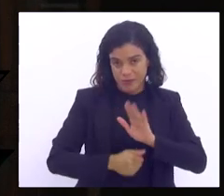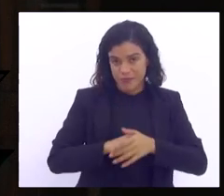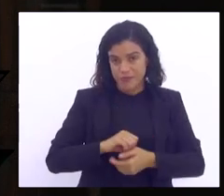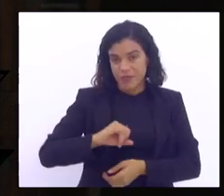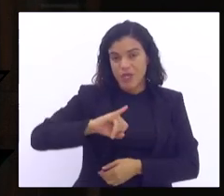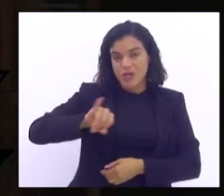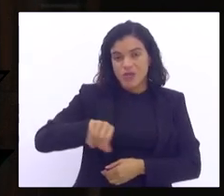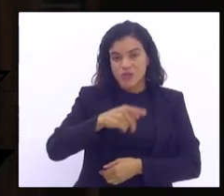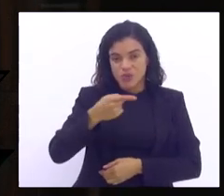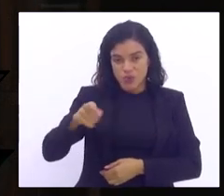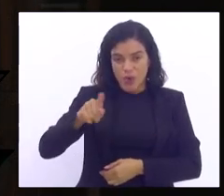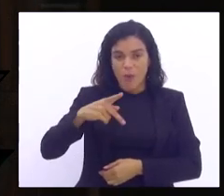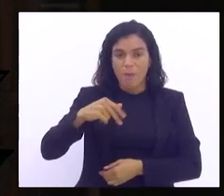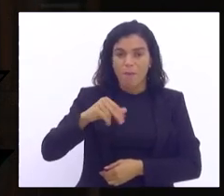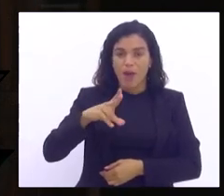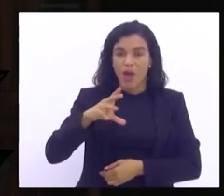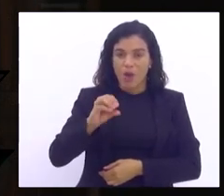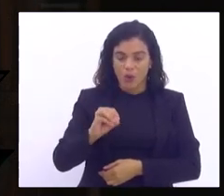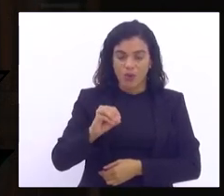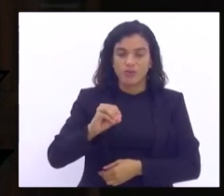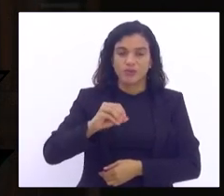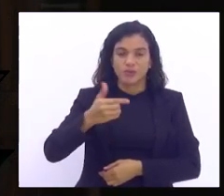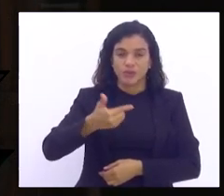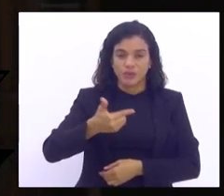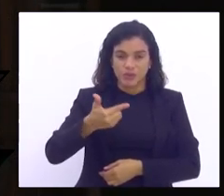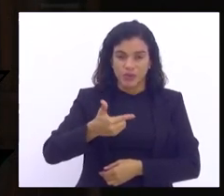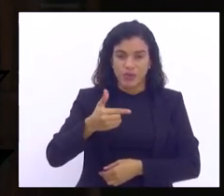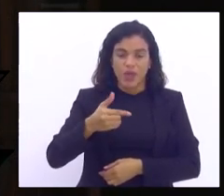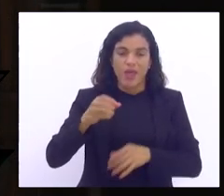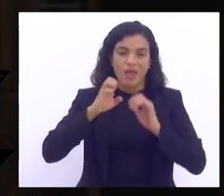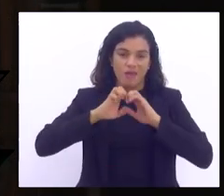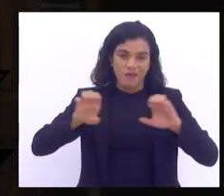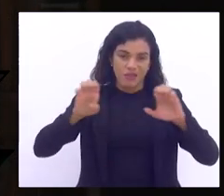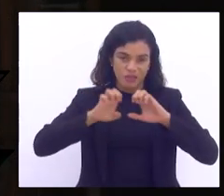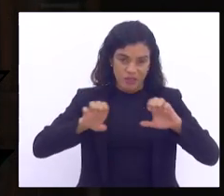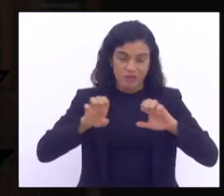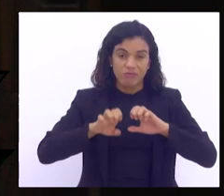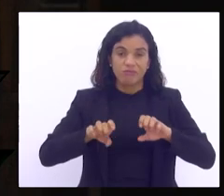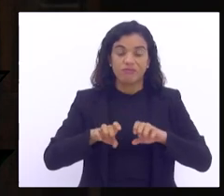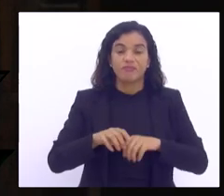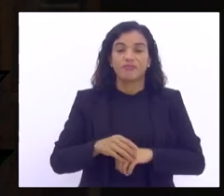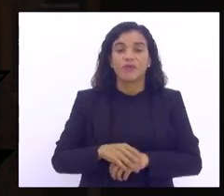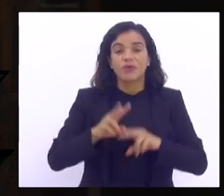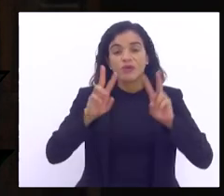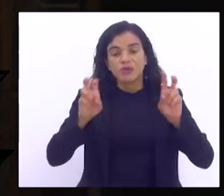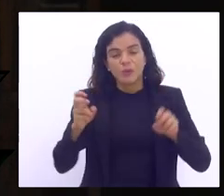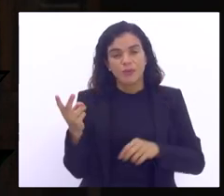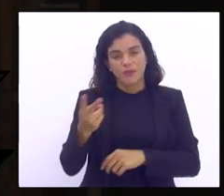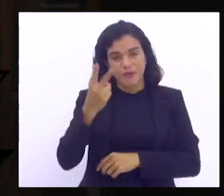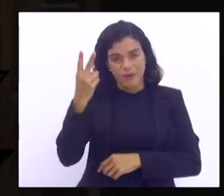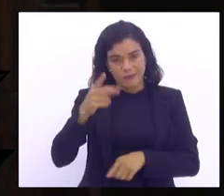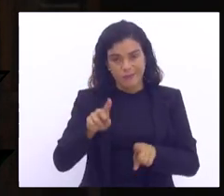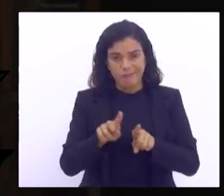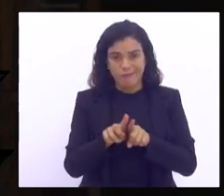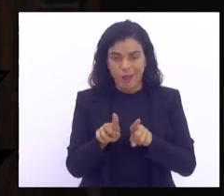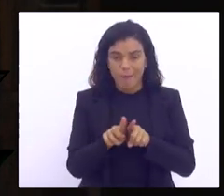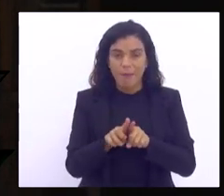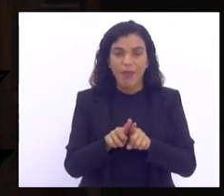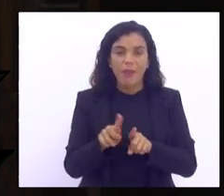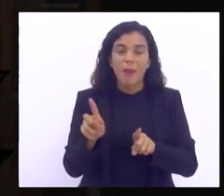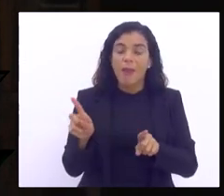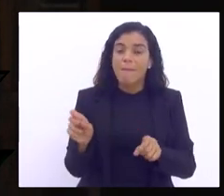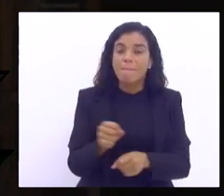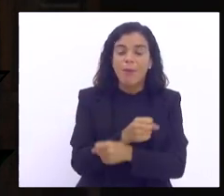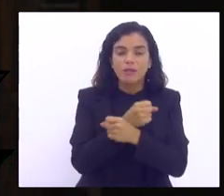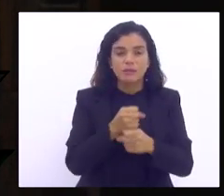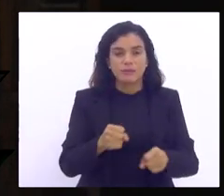Paulo II, carta encíclica Evangelium Vitae, sobre o valor e a inviolabilidade da